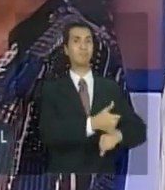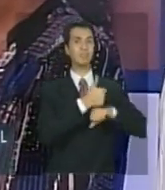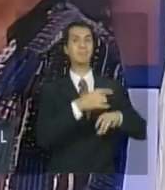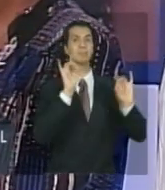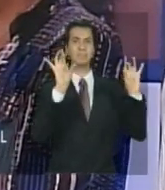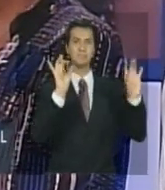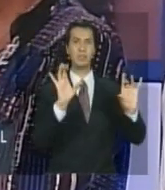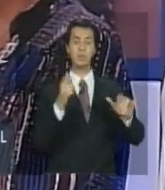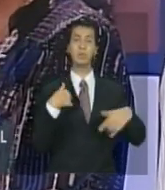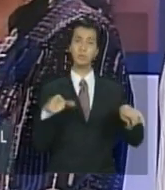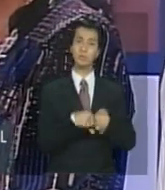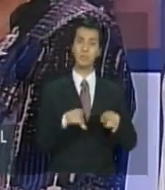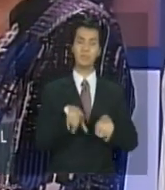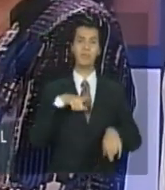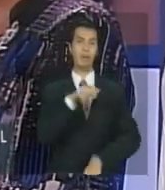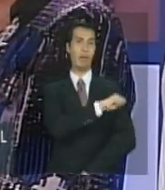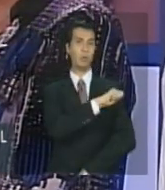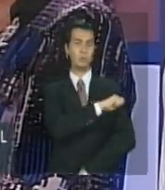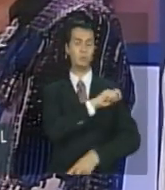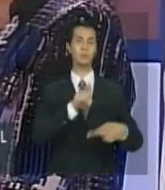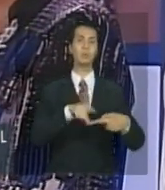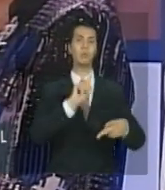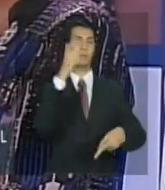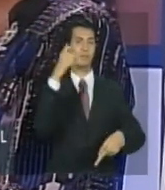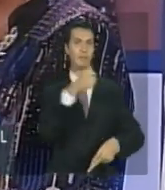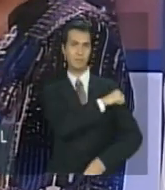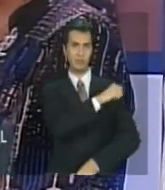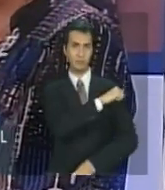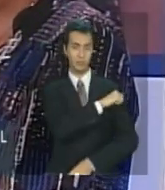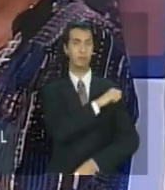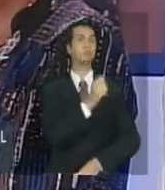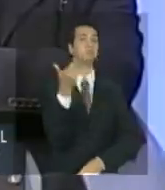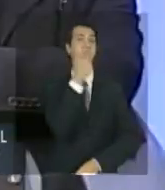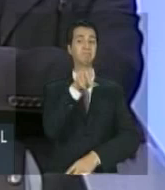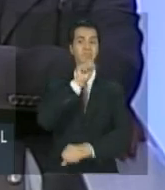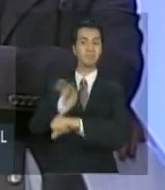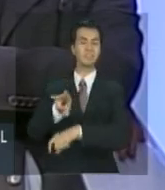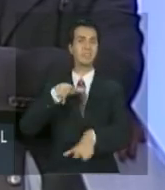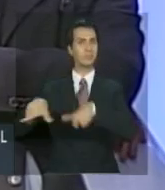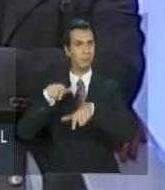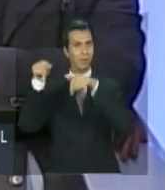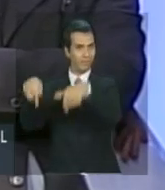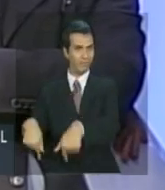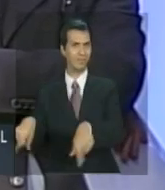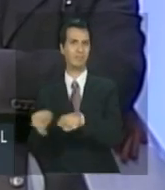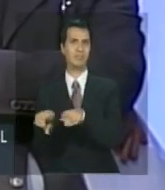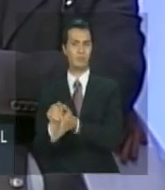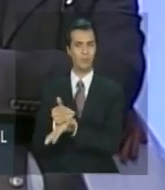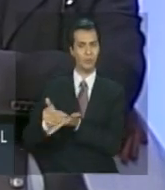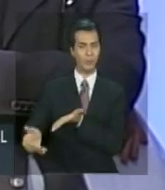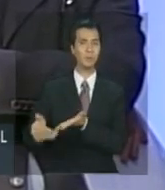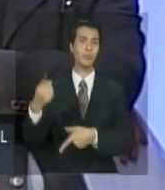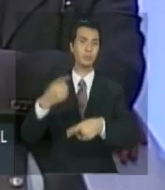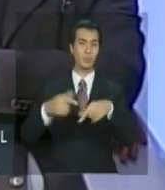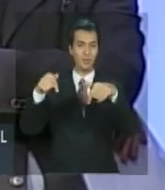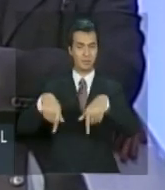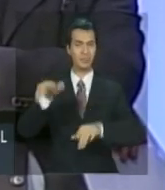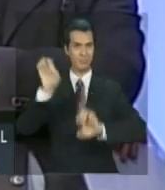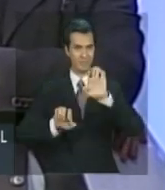e ex-alunos que vieram para Atento pelo primeiro emprego, vieram para Atento como jovens aprendizes, porque a Atento ela